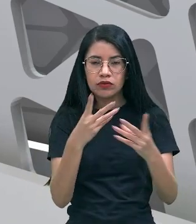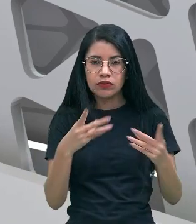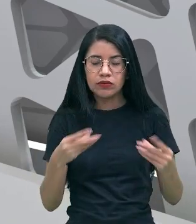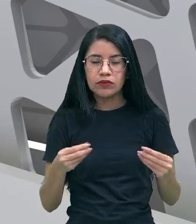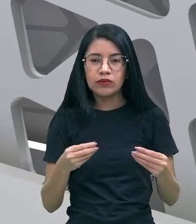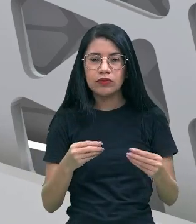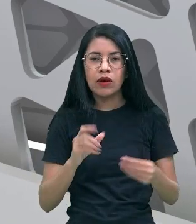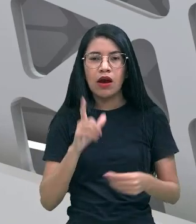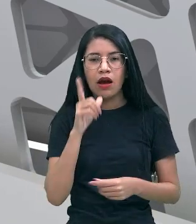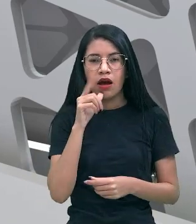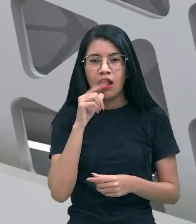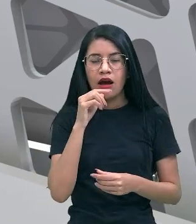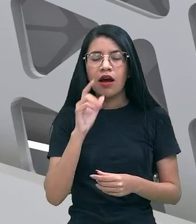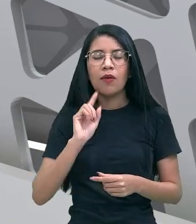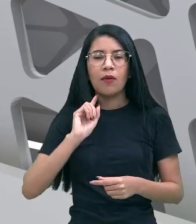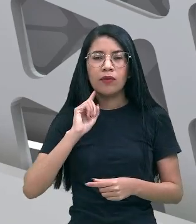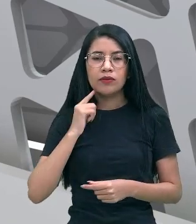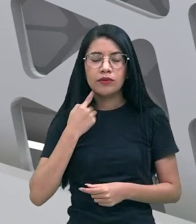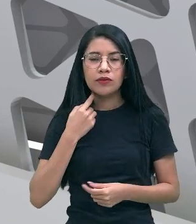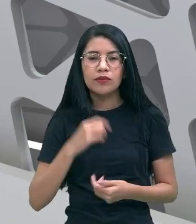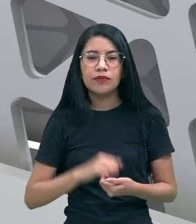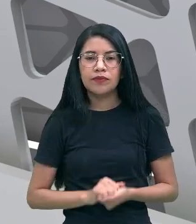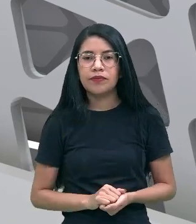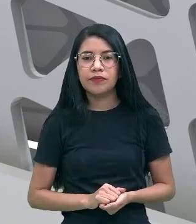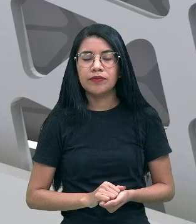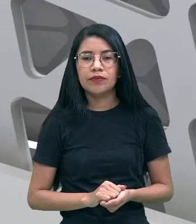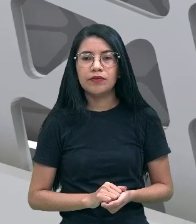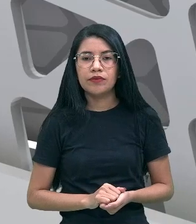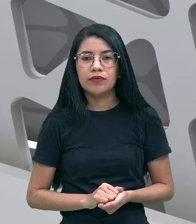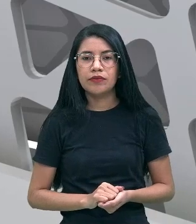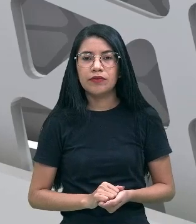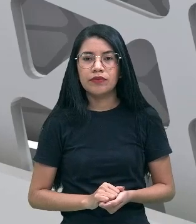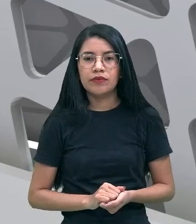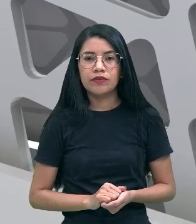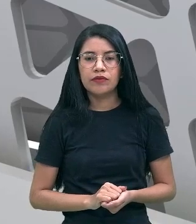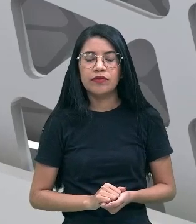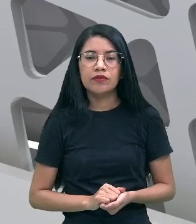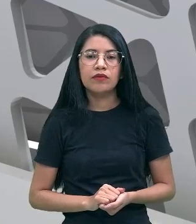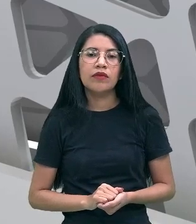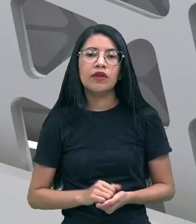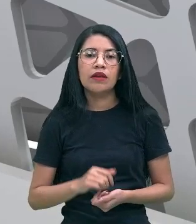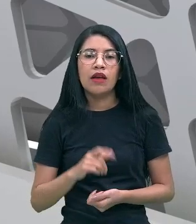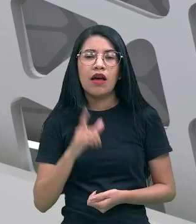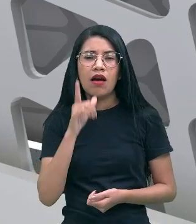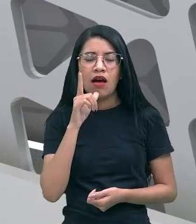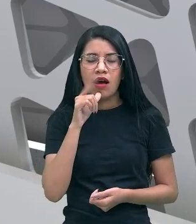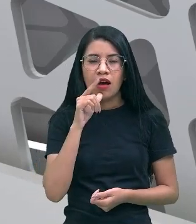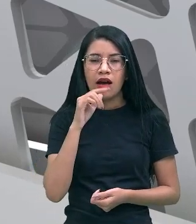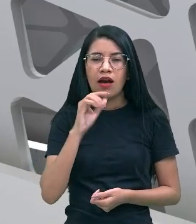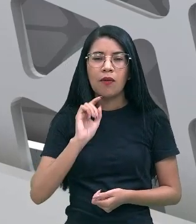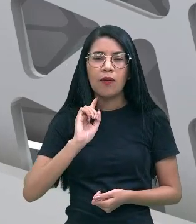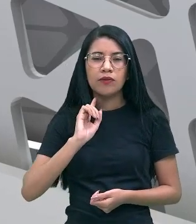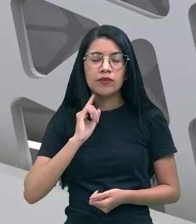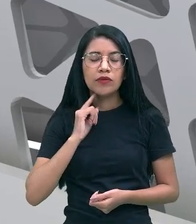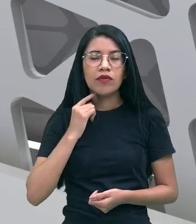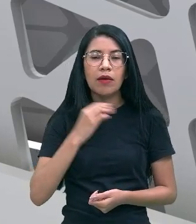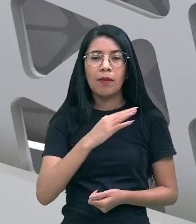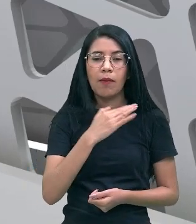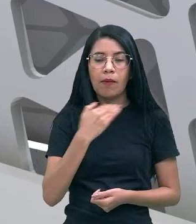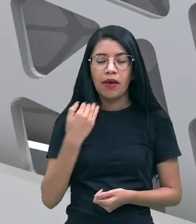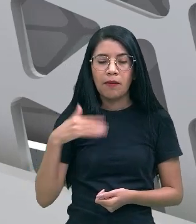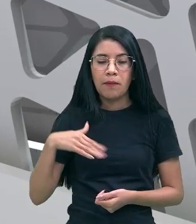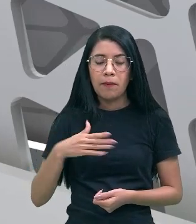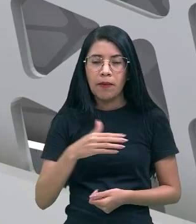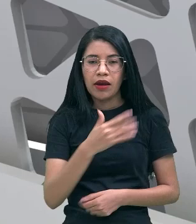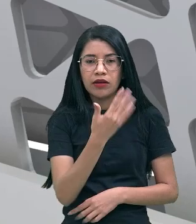poluir a água, né? E a água aí vai se tornando muito ácida, vai matar peixes, anfíbios, plantas. A gente